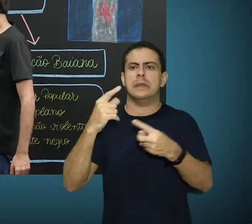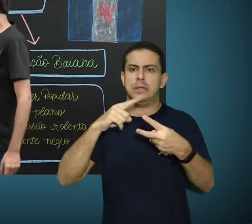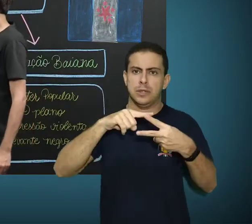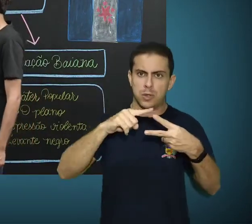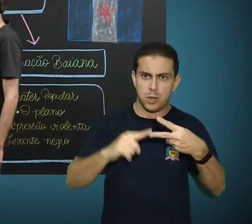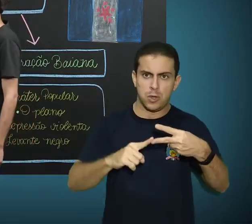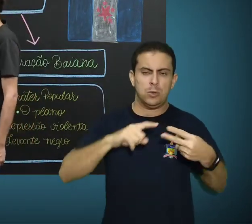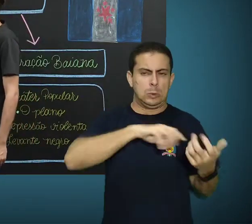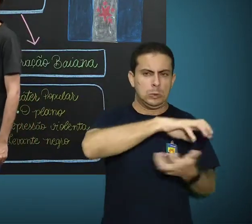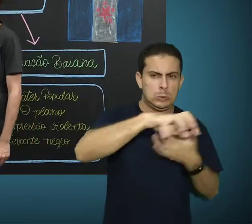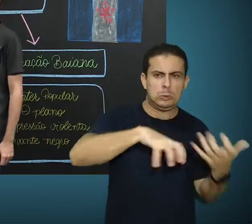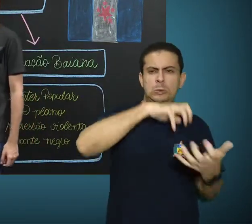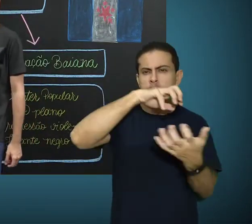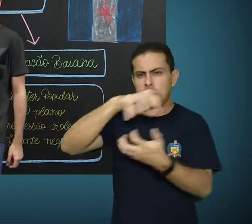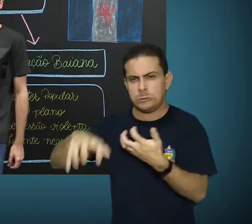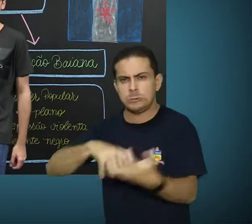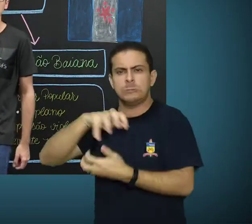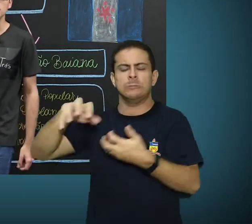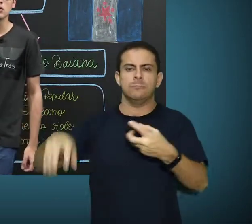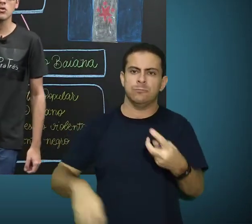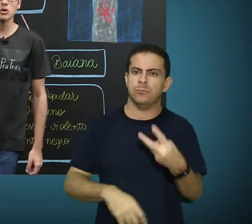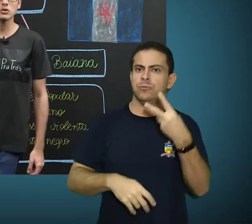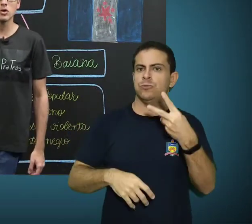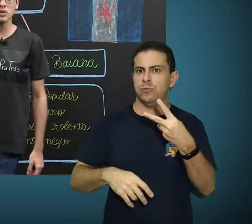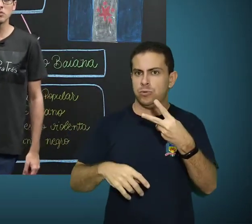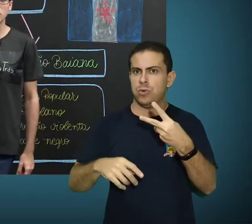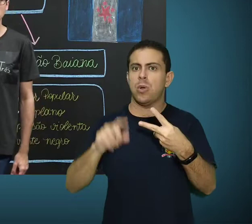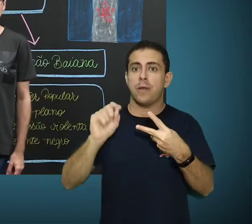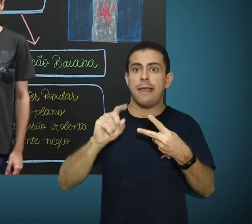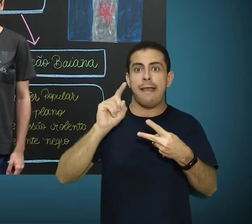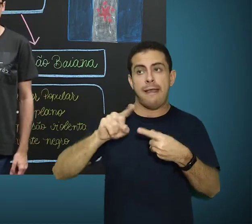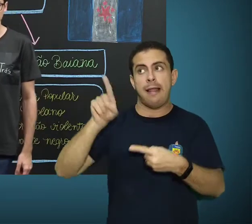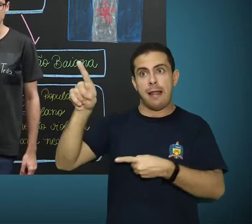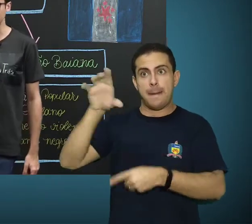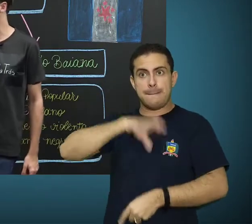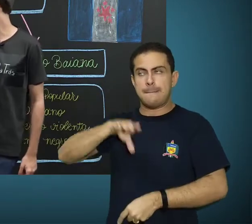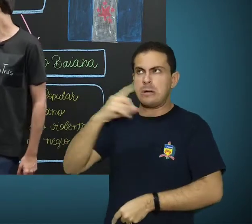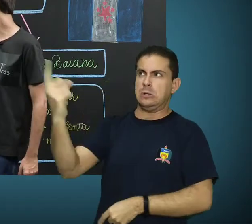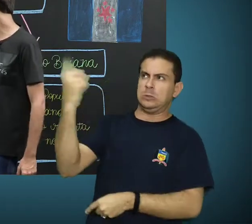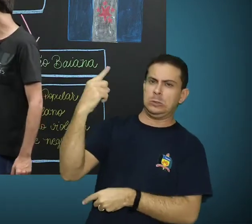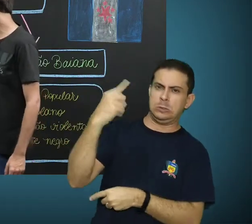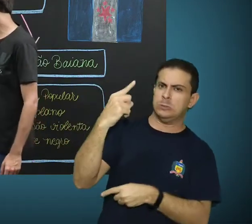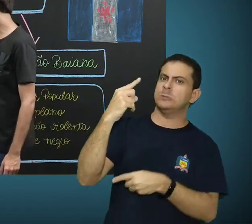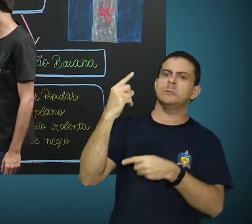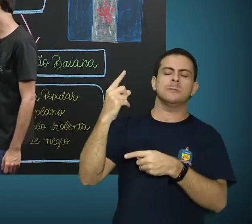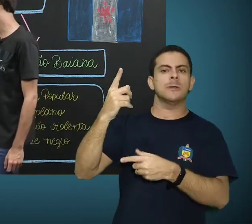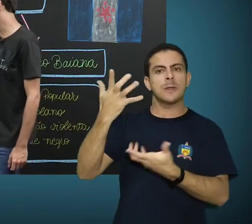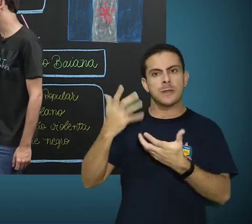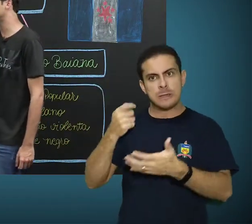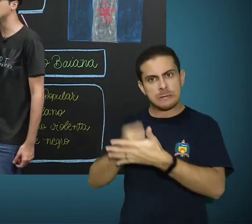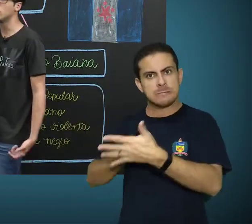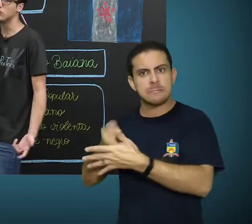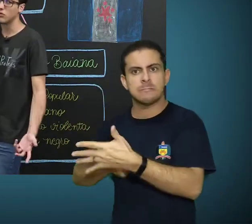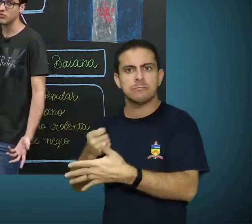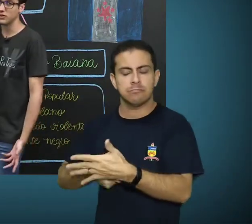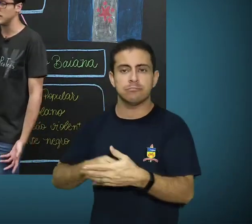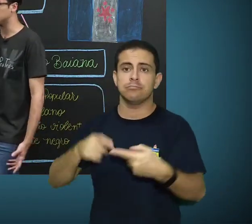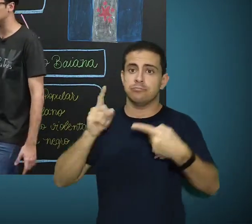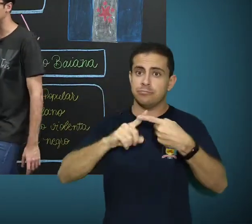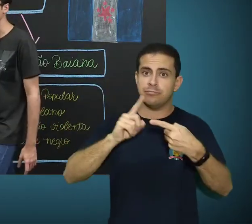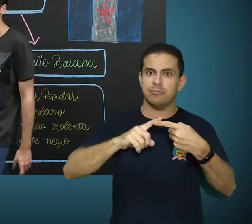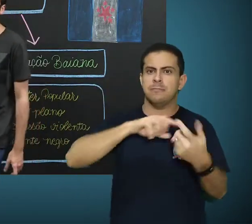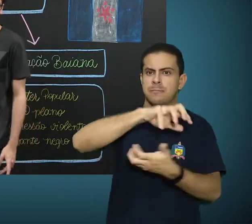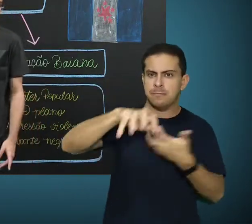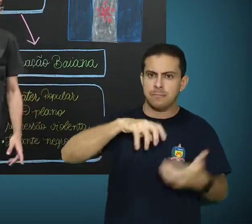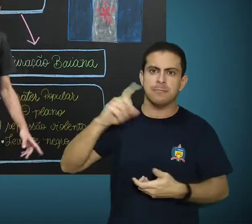para duas rebeliões, dois levantes contra o domínio português por aqui, que foi a Conjuração Mineira, ou